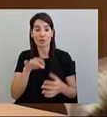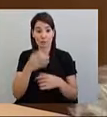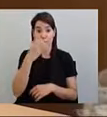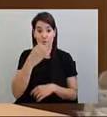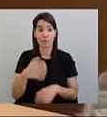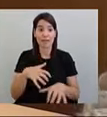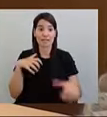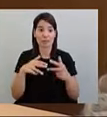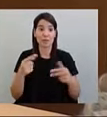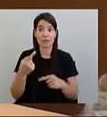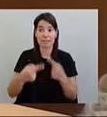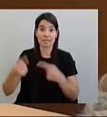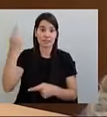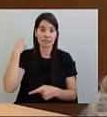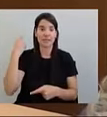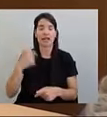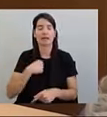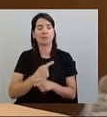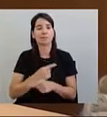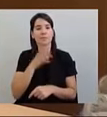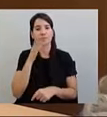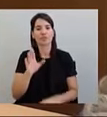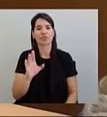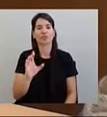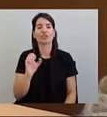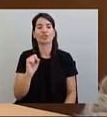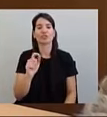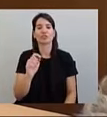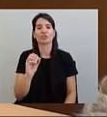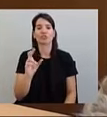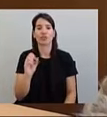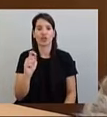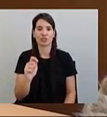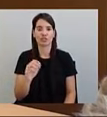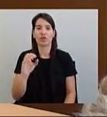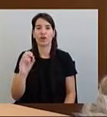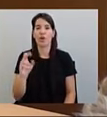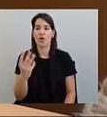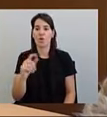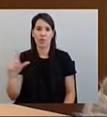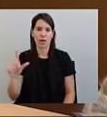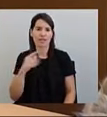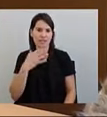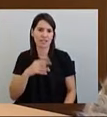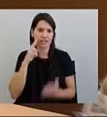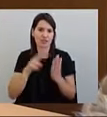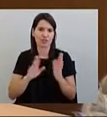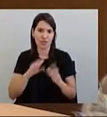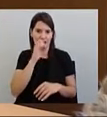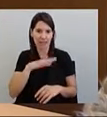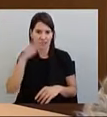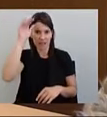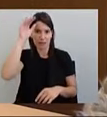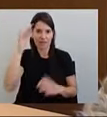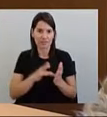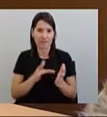Municipal passada também citei George Orwell e o Sr. Deputado, o Sr. Vereador, certamente já leu A Quinta dos Animais e quero dizer-lhe que, em termos